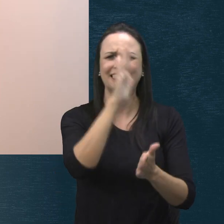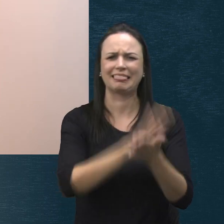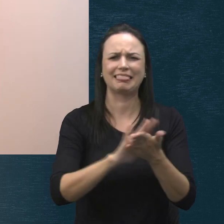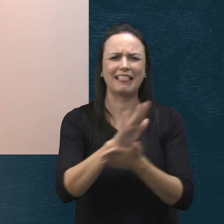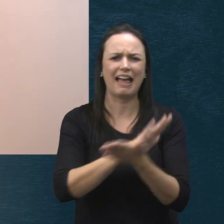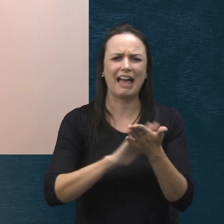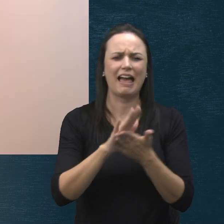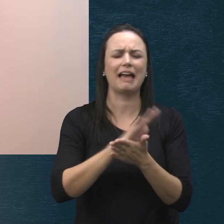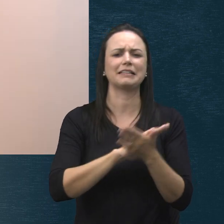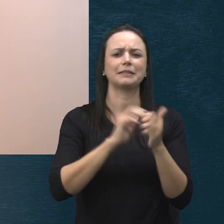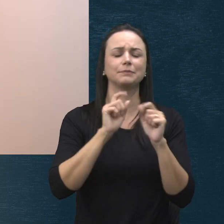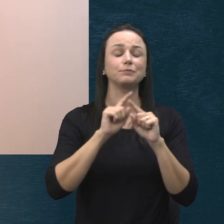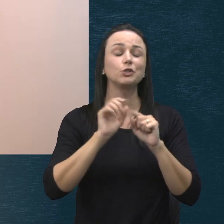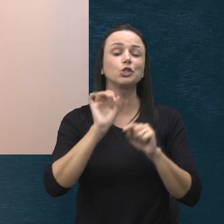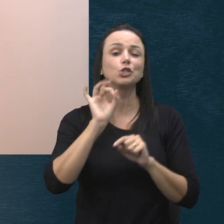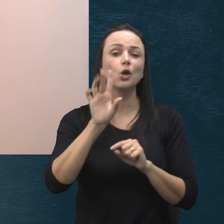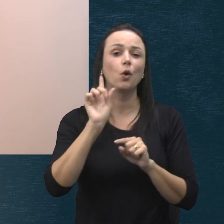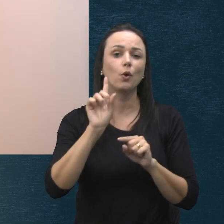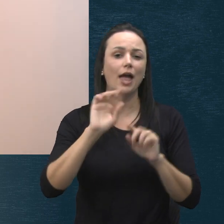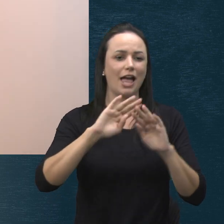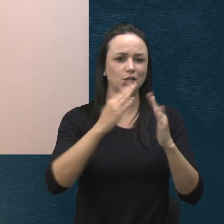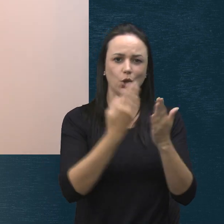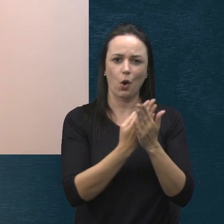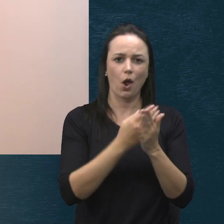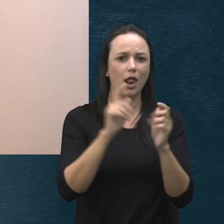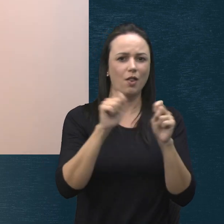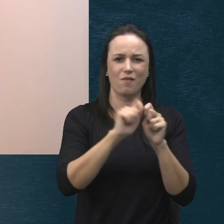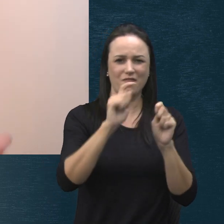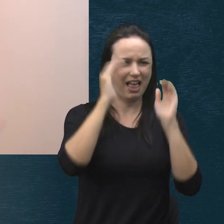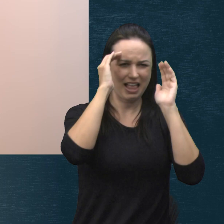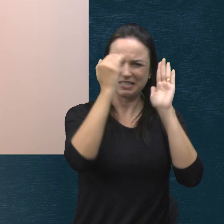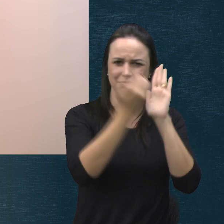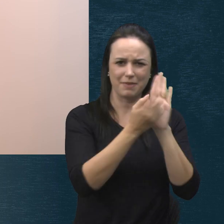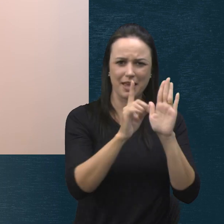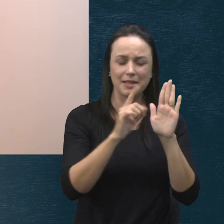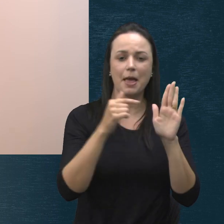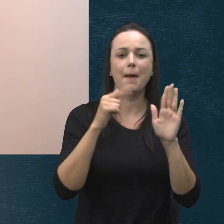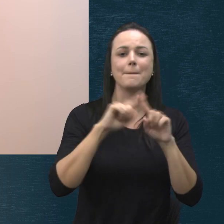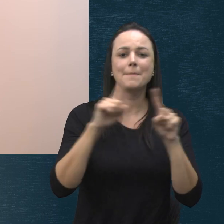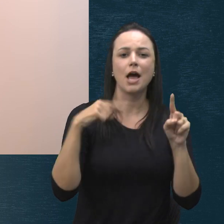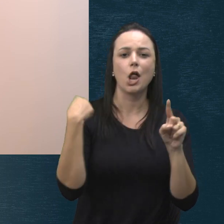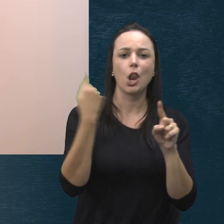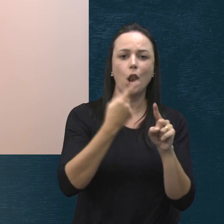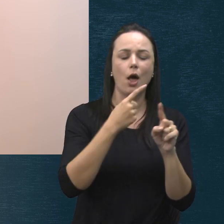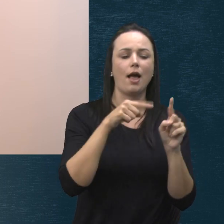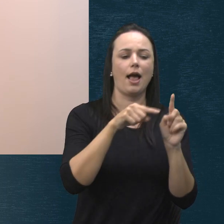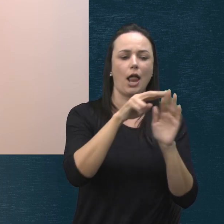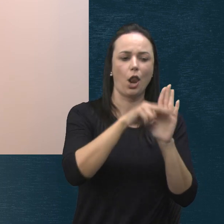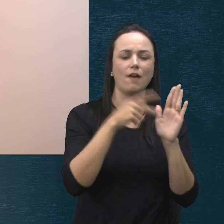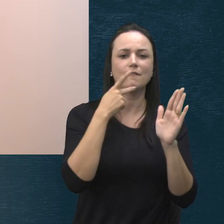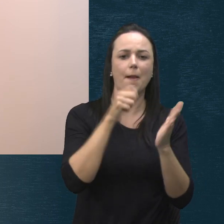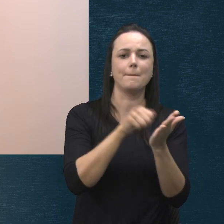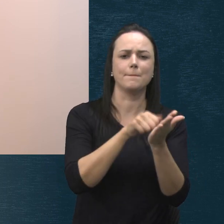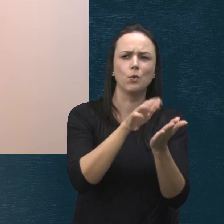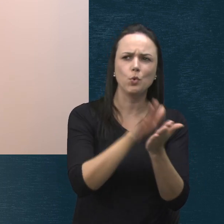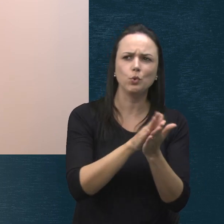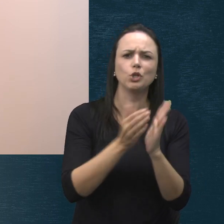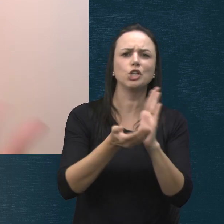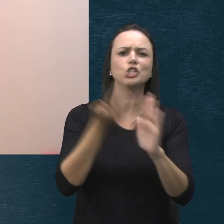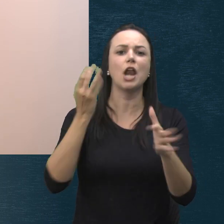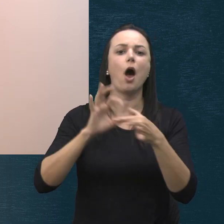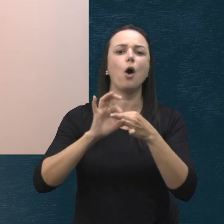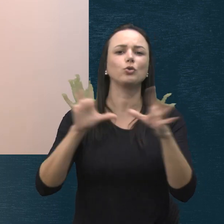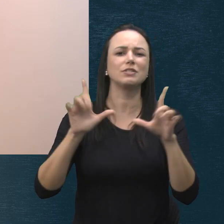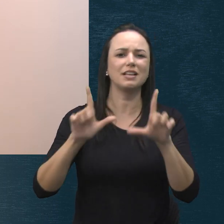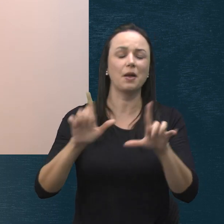Só que as escolas não fizeram, mas a gente não podia retirar a autorização. A norma previa multa e retirada de autorização, né? Mas a